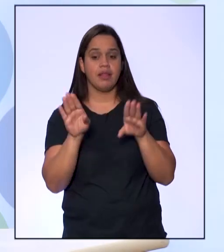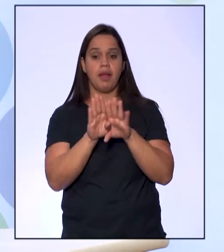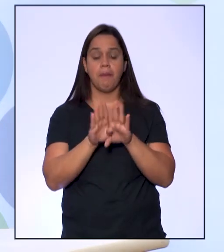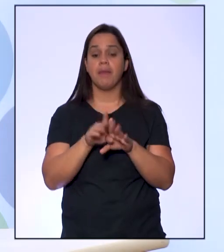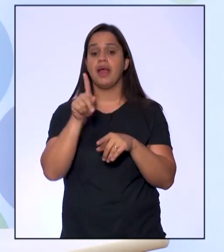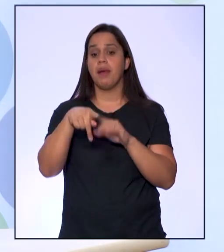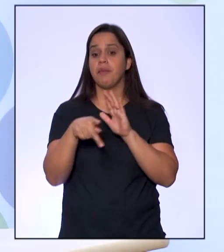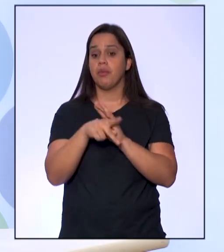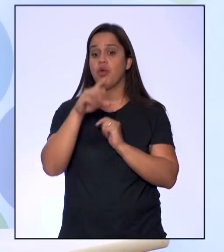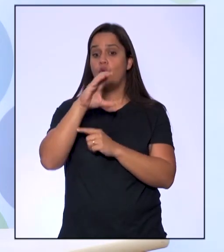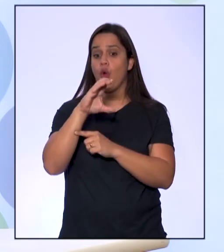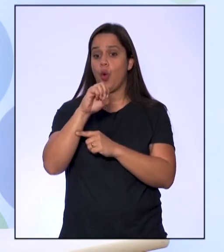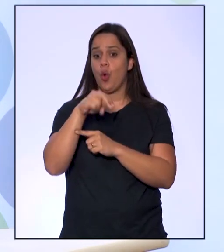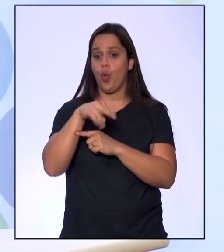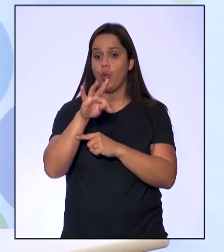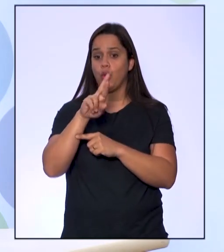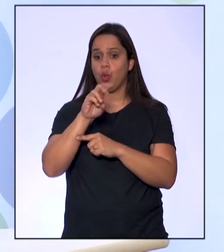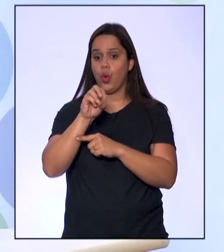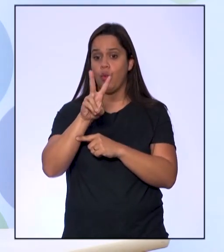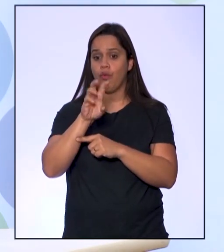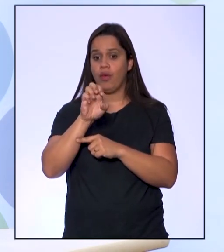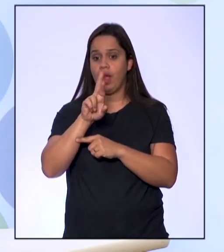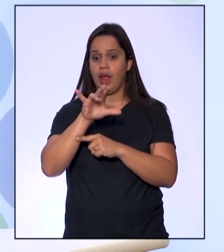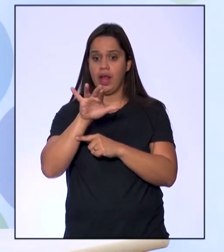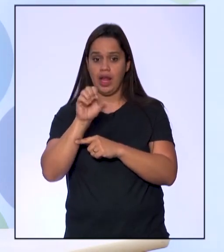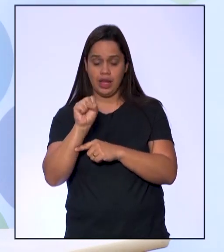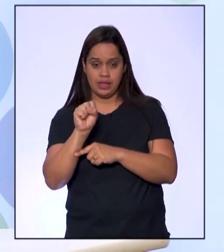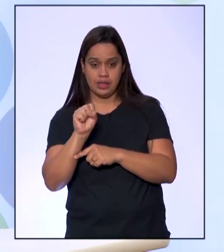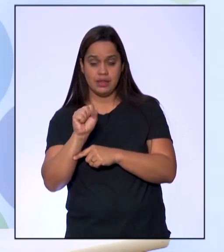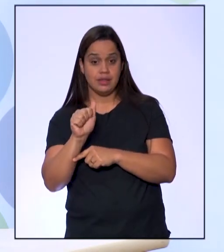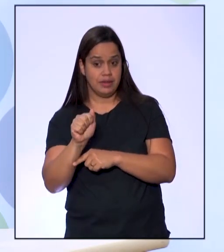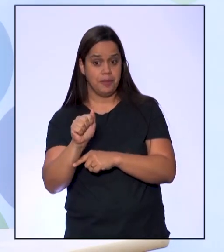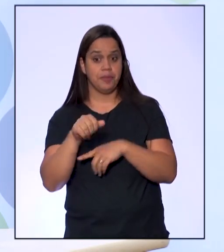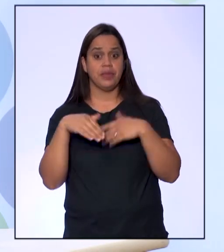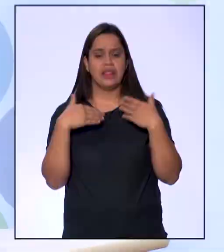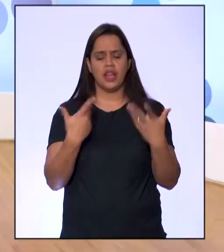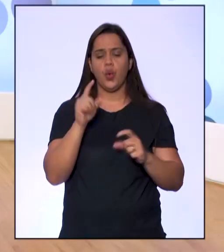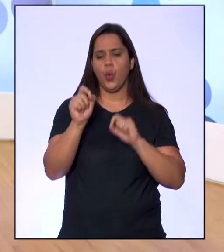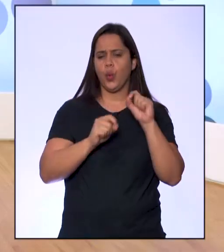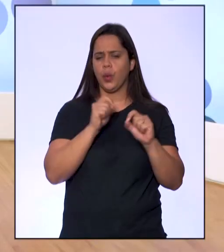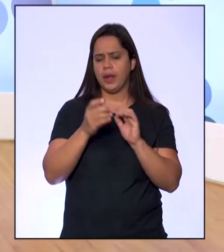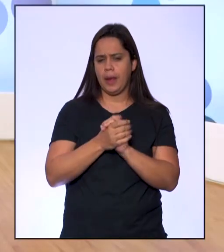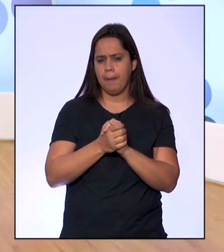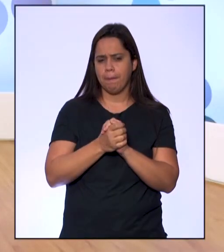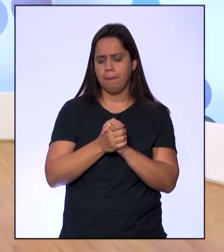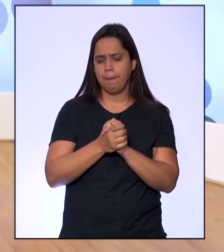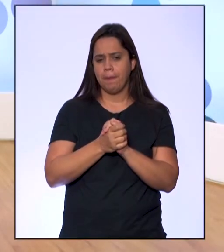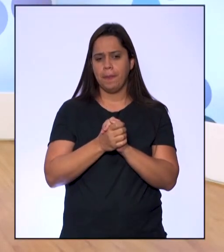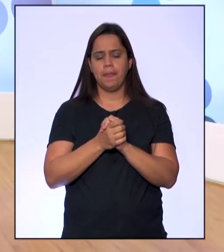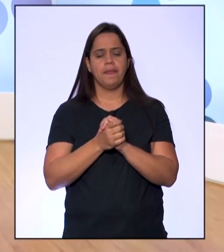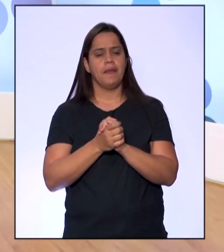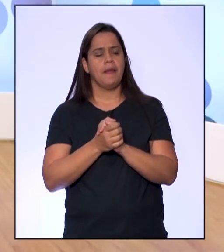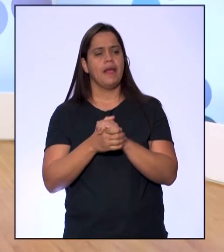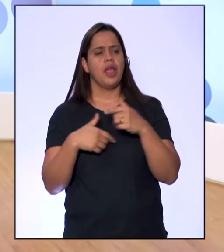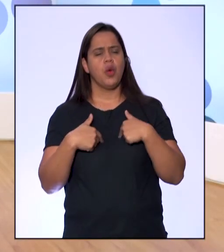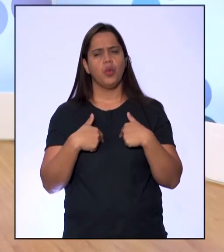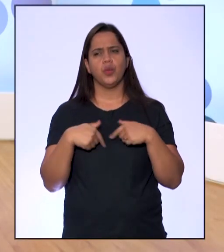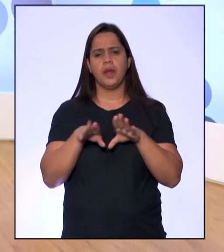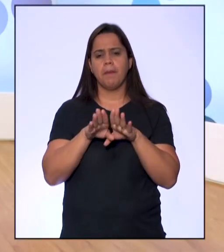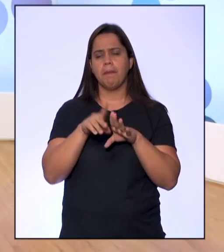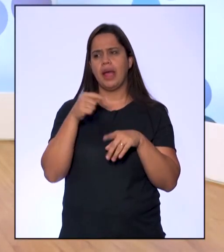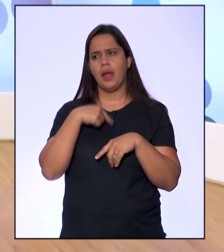é muito importante que vocês entendam. E uma coisa que eu achei interessante, Mônica, é que ninguém perguntou por que não é uma questão controvérsia.